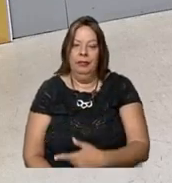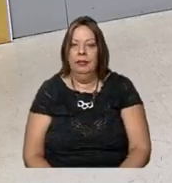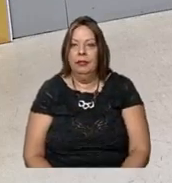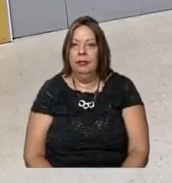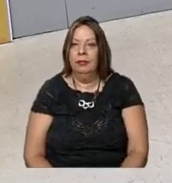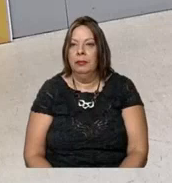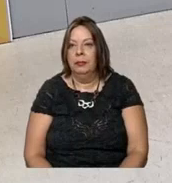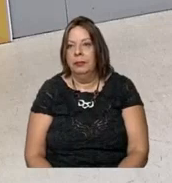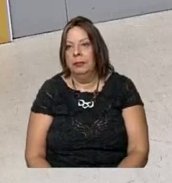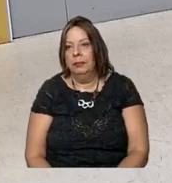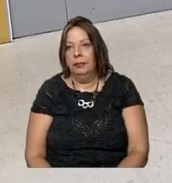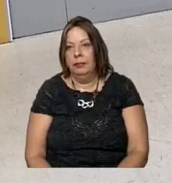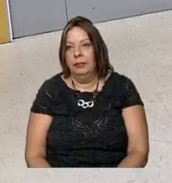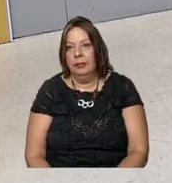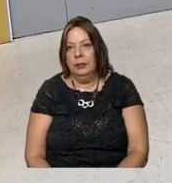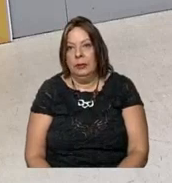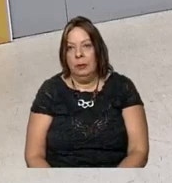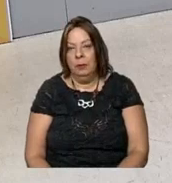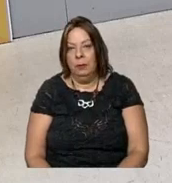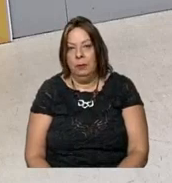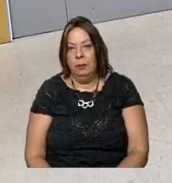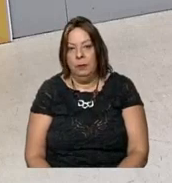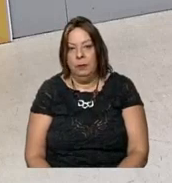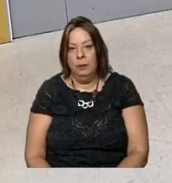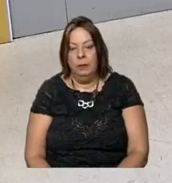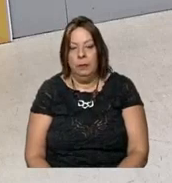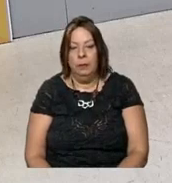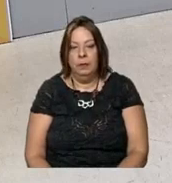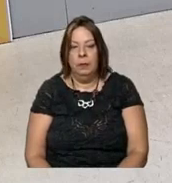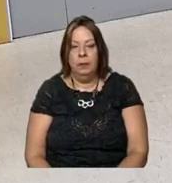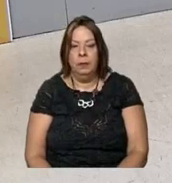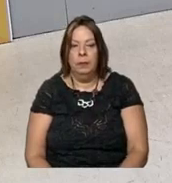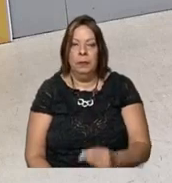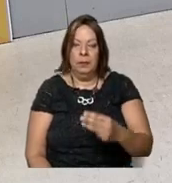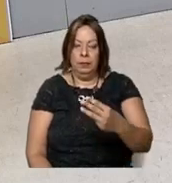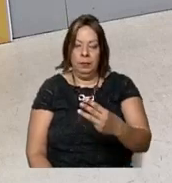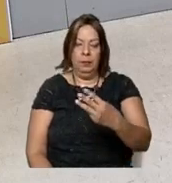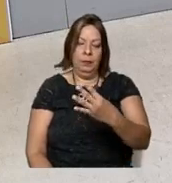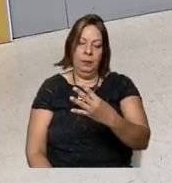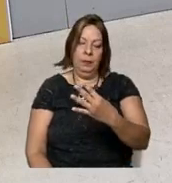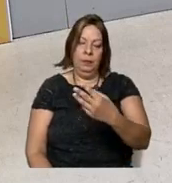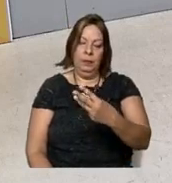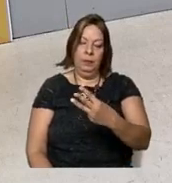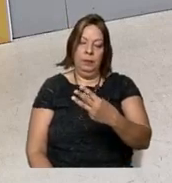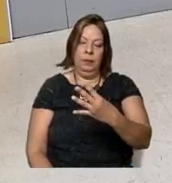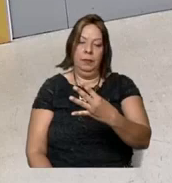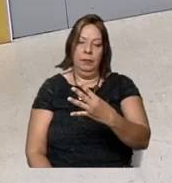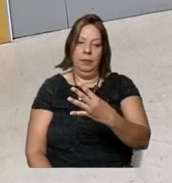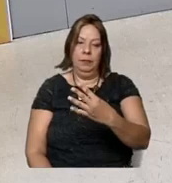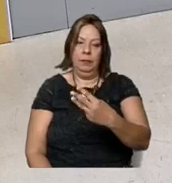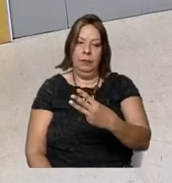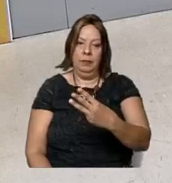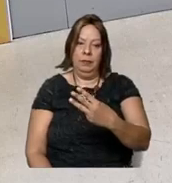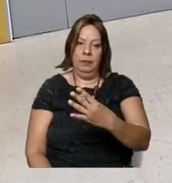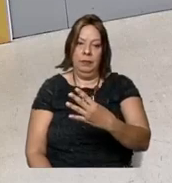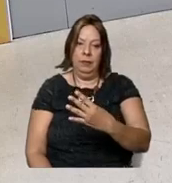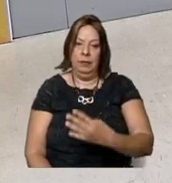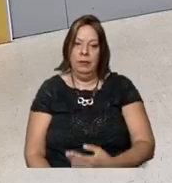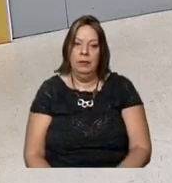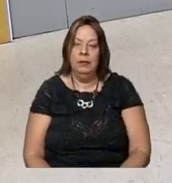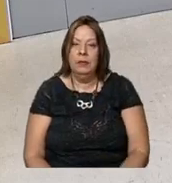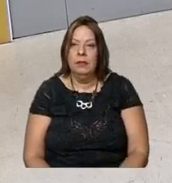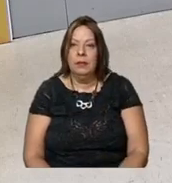27, 27 é a bolinha da vez. Chegando 34 para deixar você feliz.